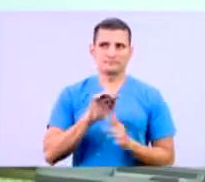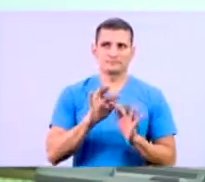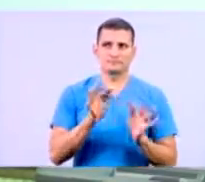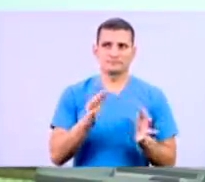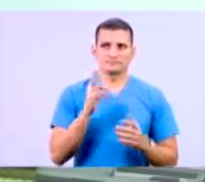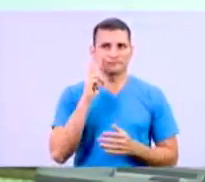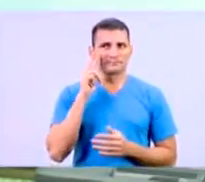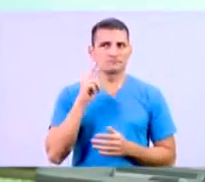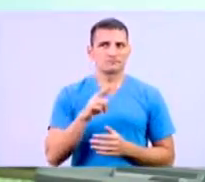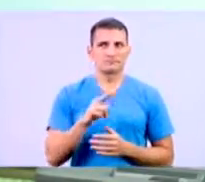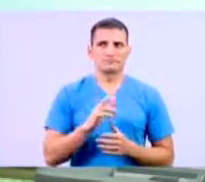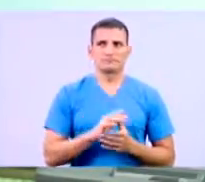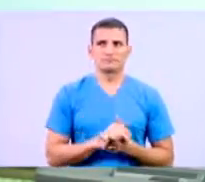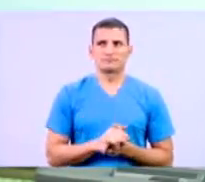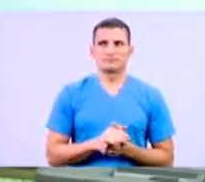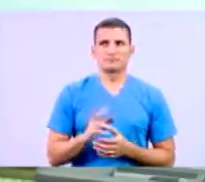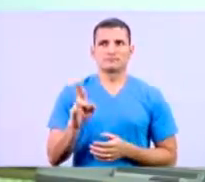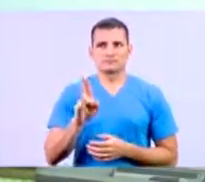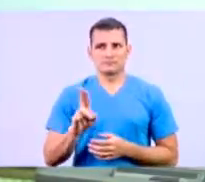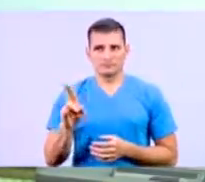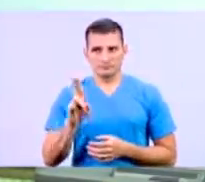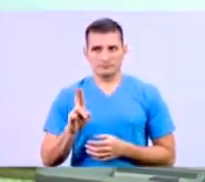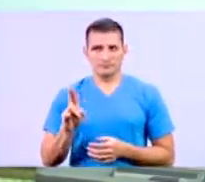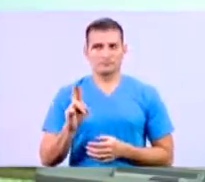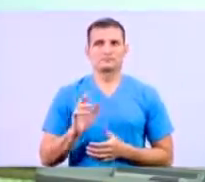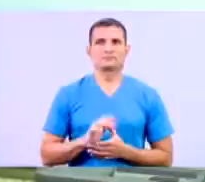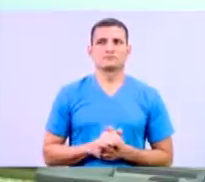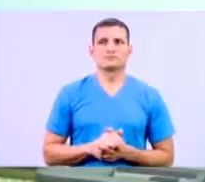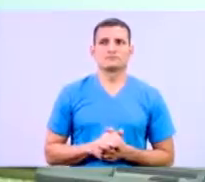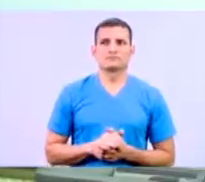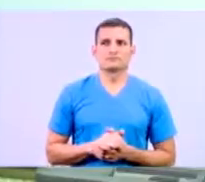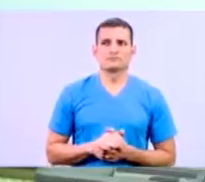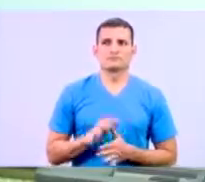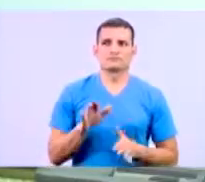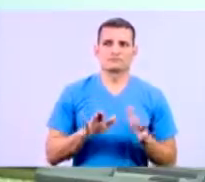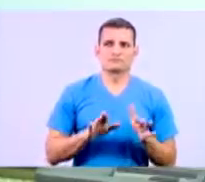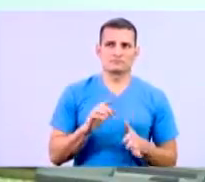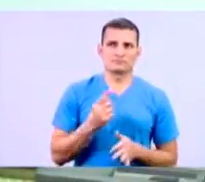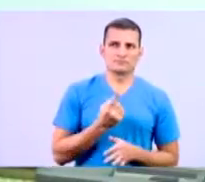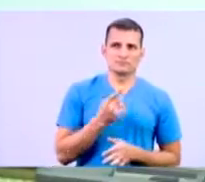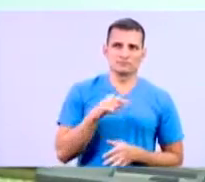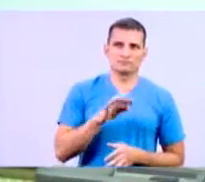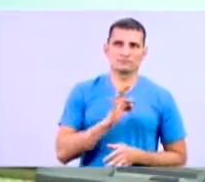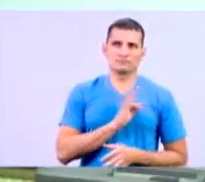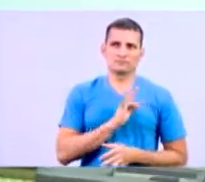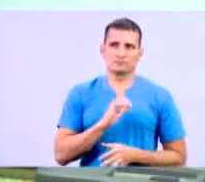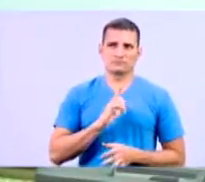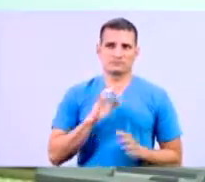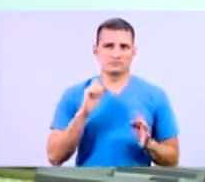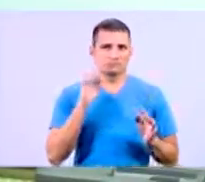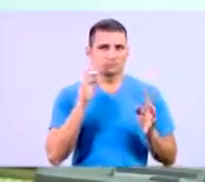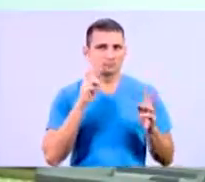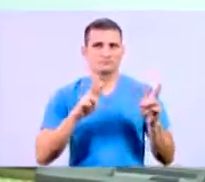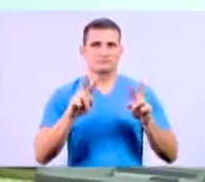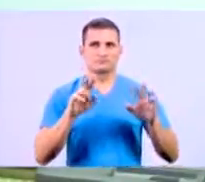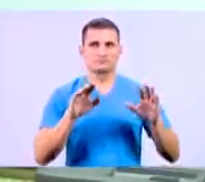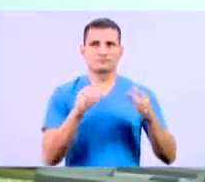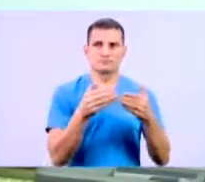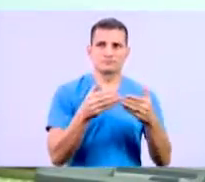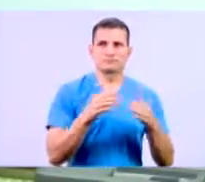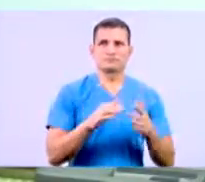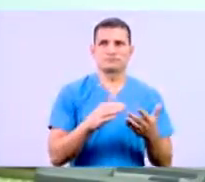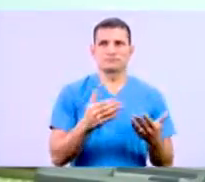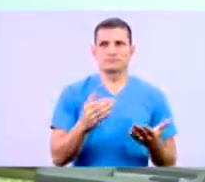ver. E como eu disse, é para o usuário final. Às vezes nós somos técnicos e temos aquela visão muito fechada, né? E aí